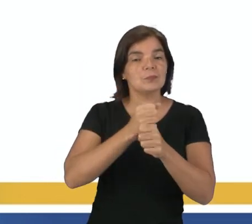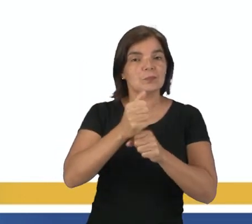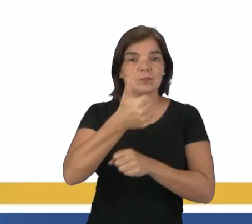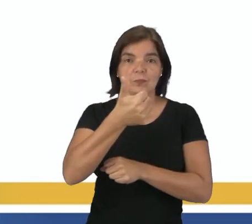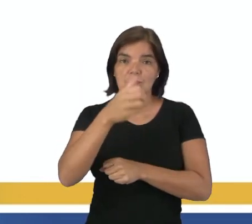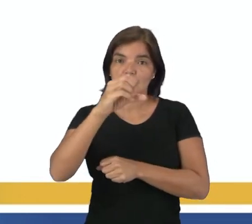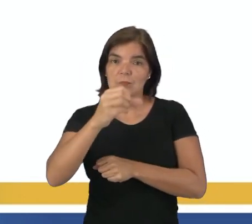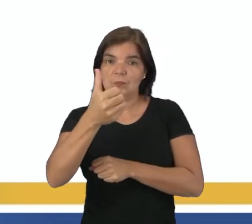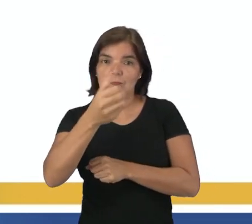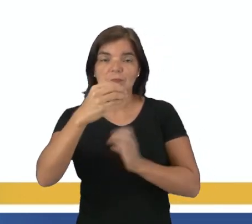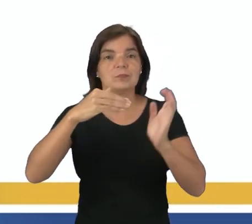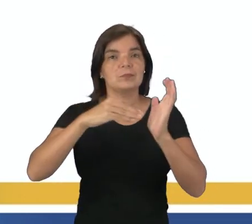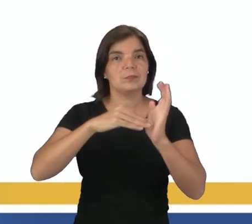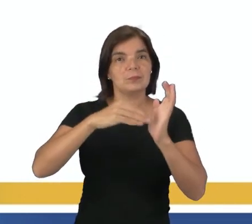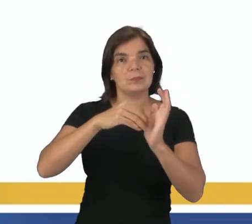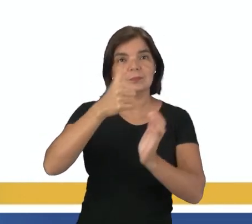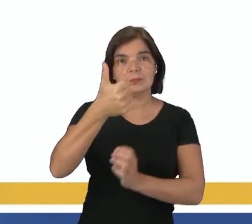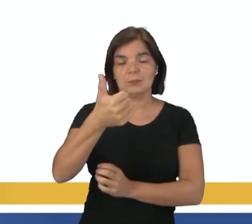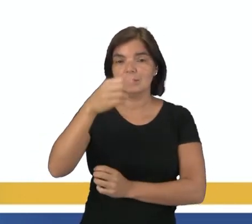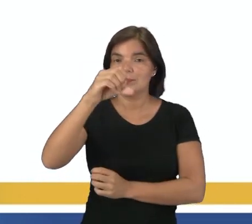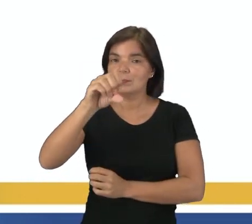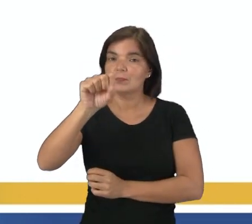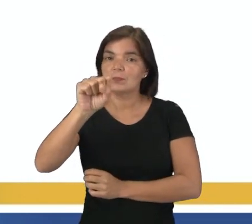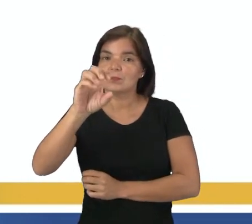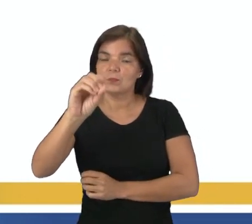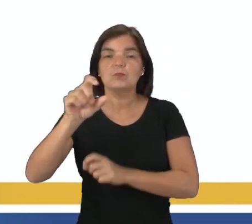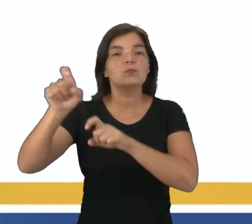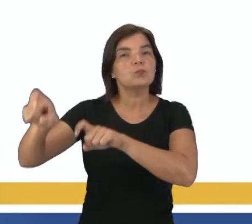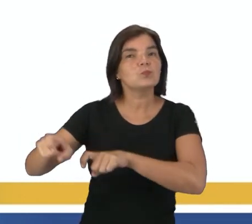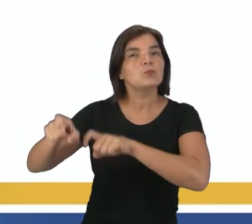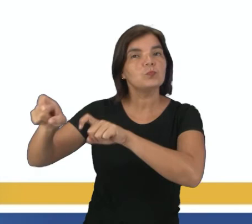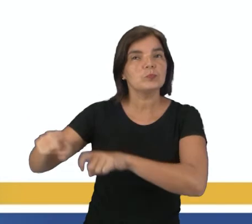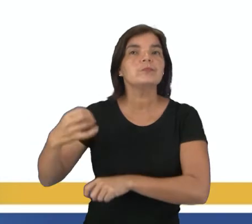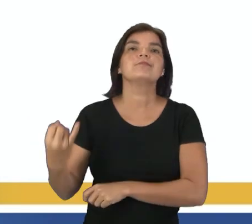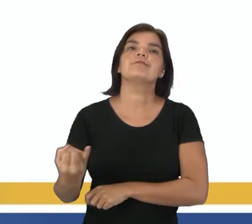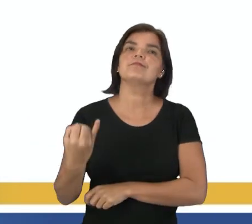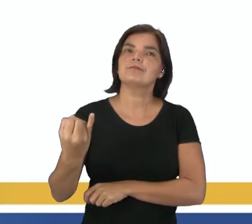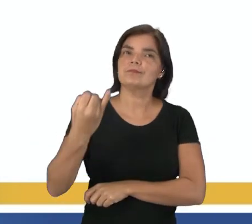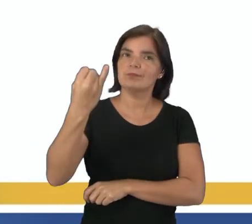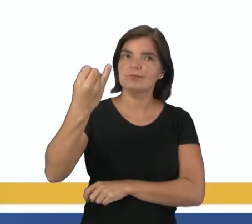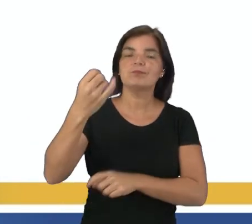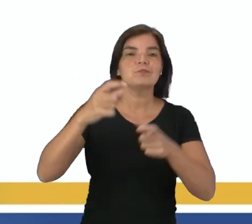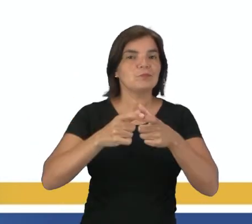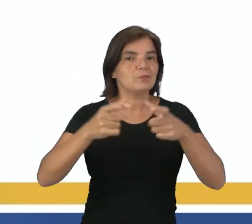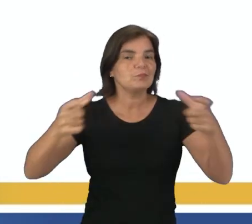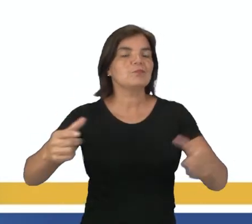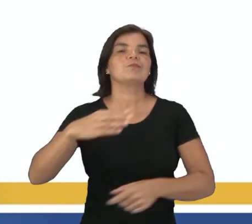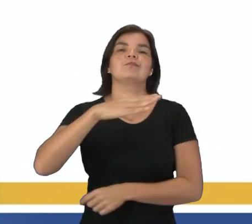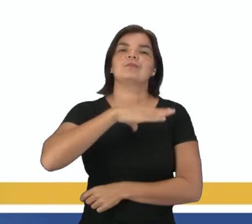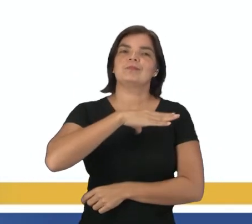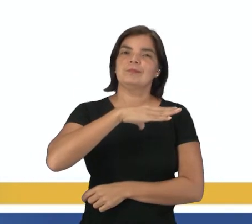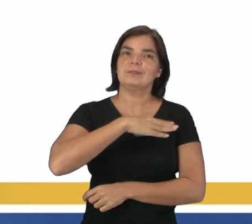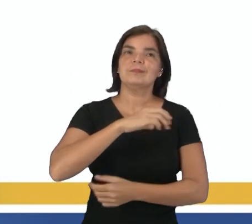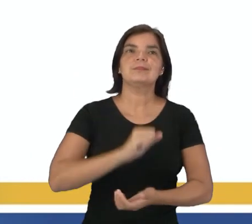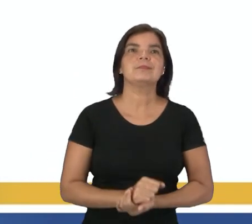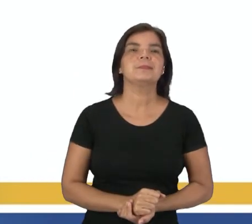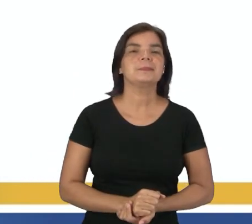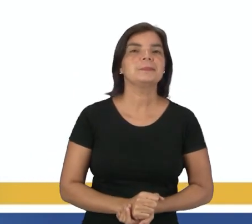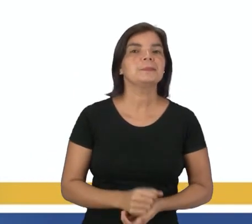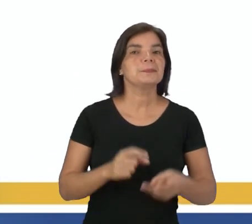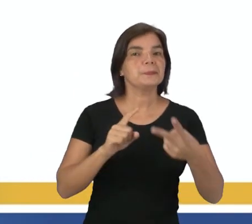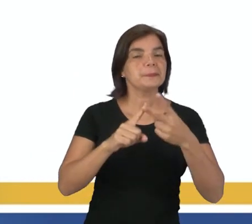de 1960/1980 o êxodo rural foi um fator importante para o aumento da população urbana